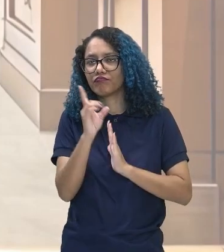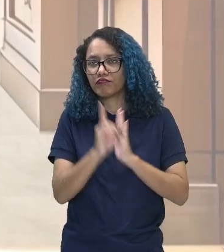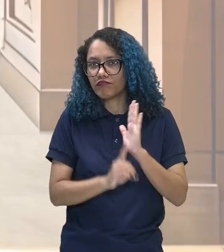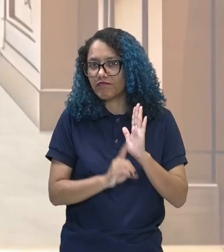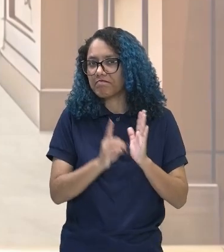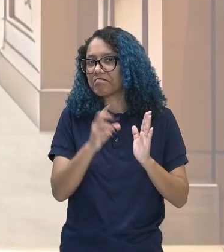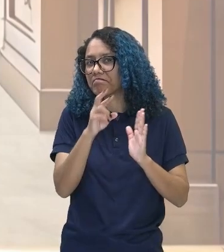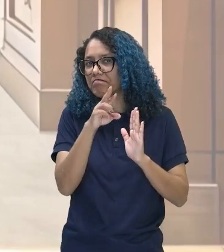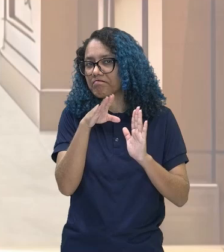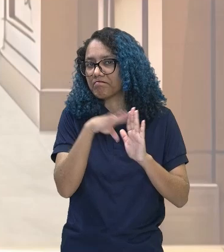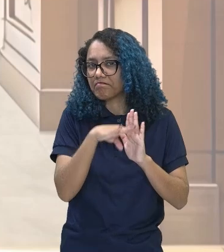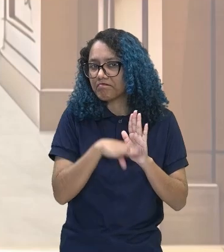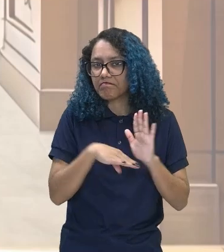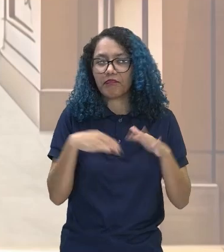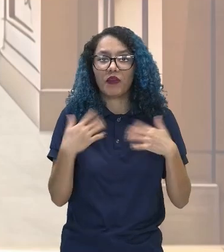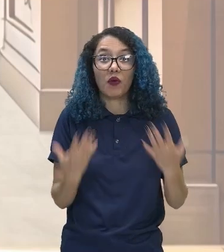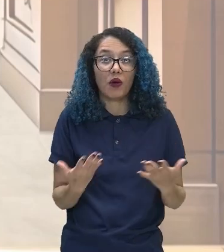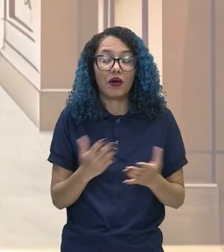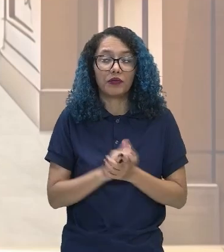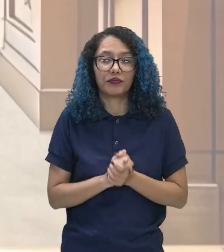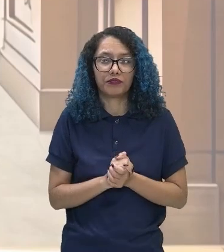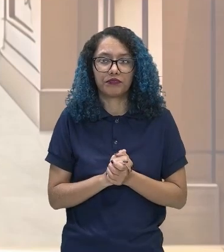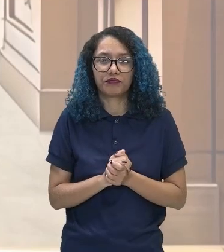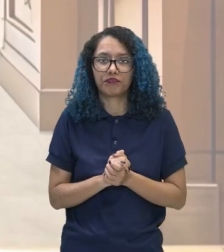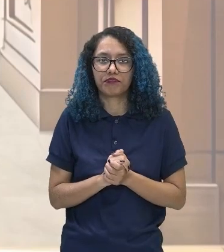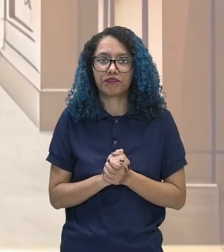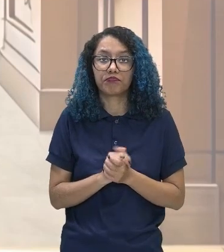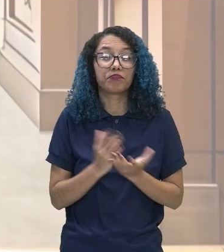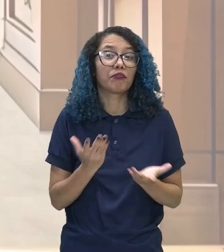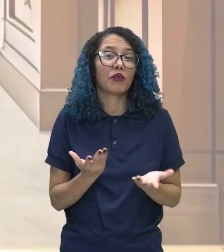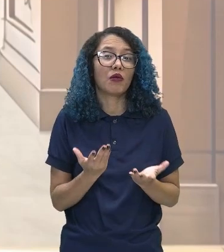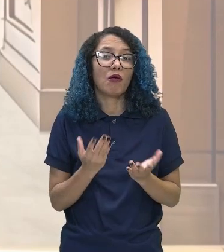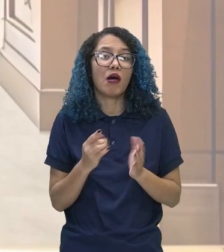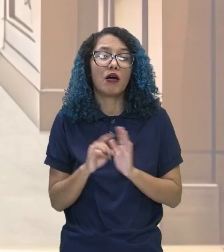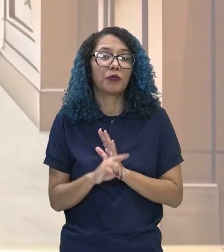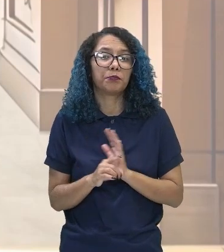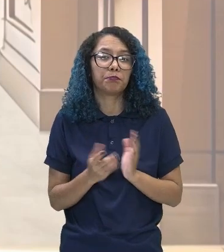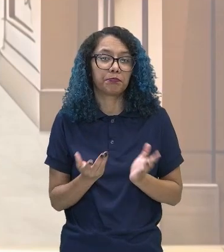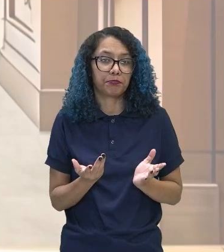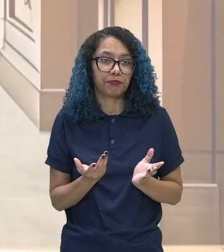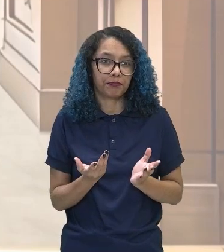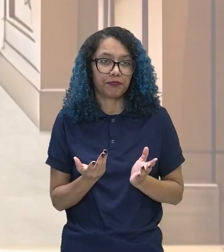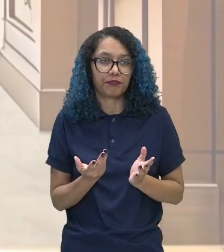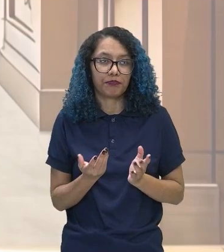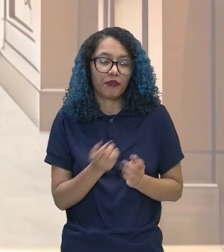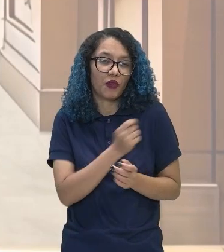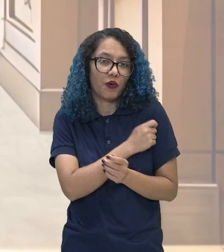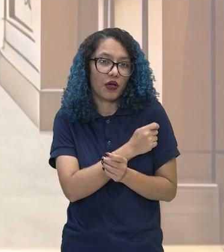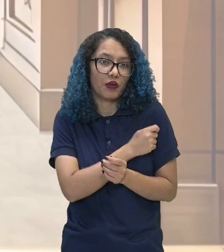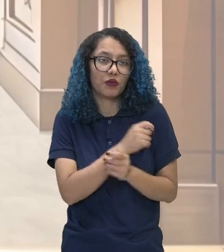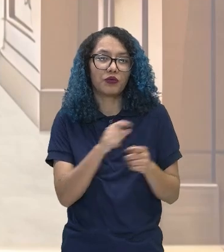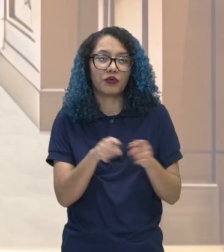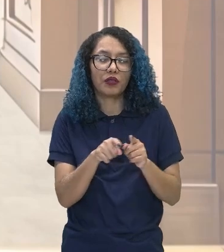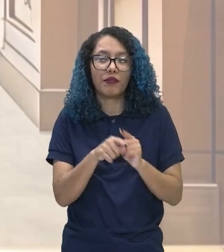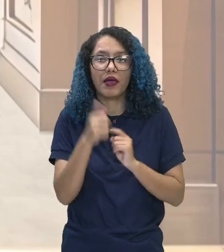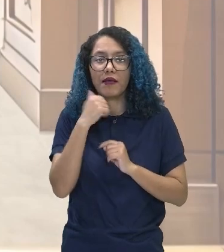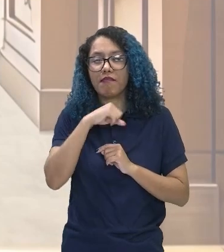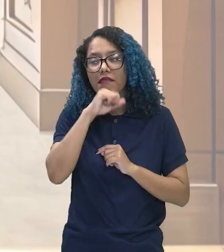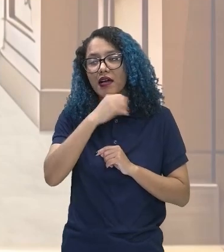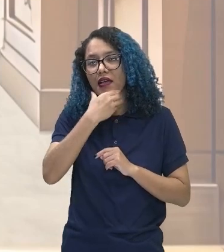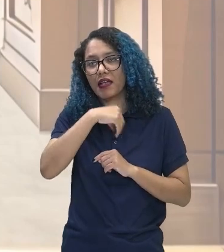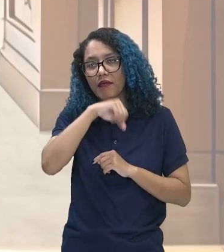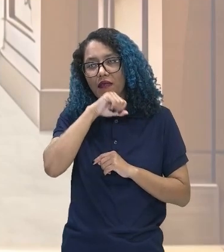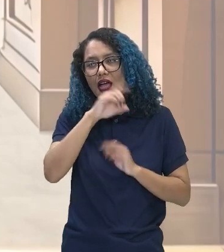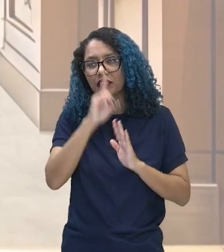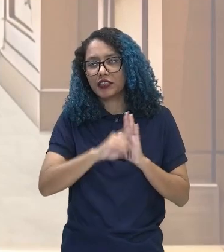lei? Advogada Paula, quais são os principais direitos trabalhistas que o meu aluno tem, que os pais dos meus alunos